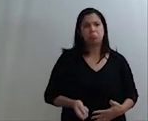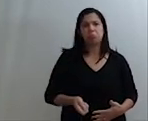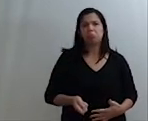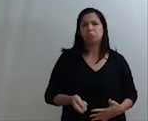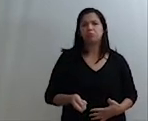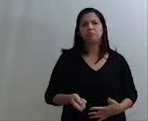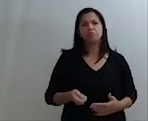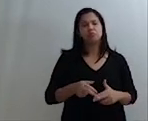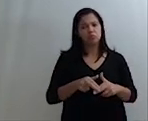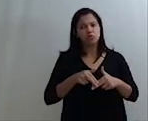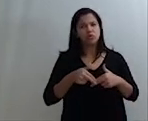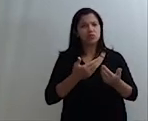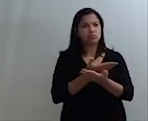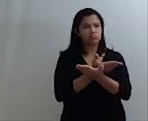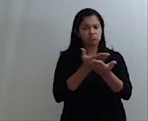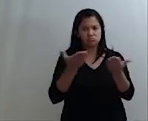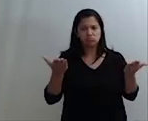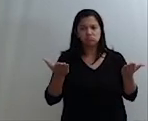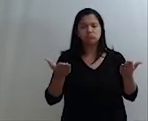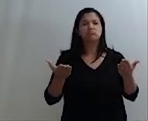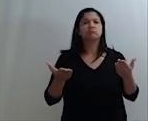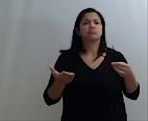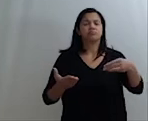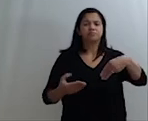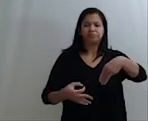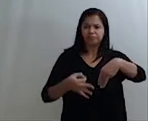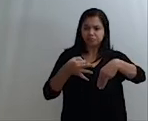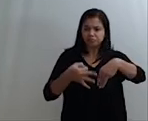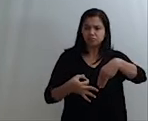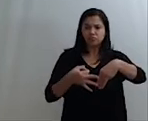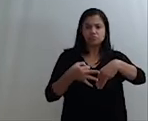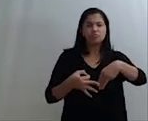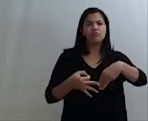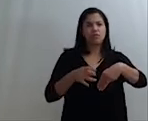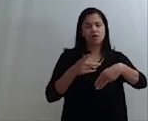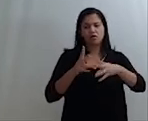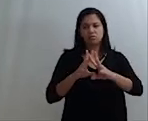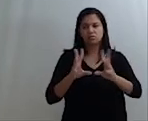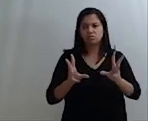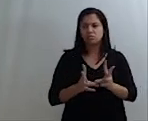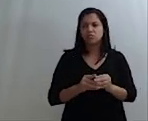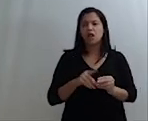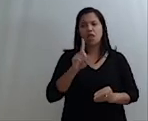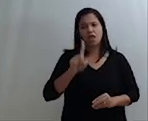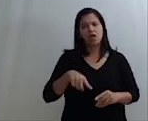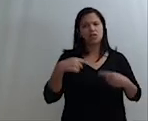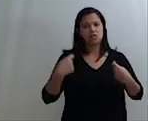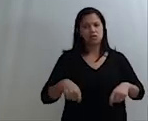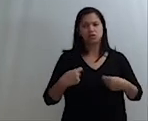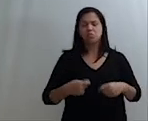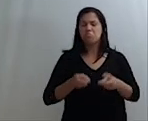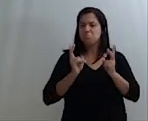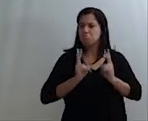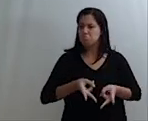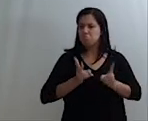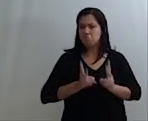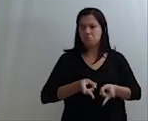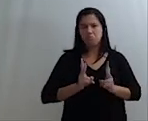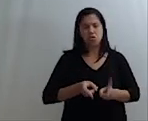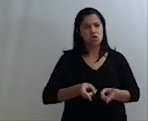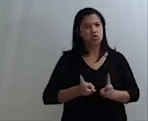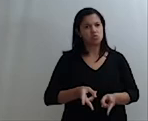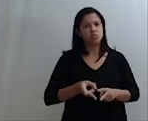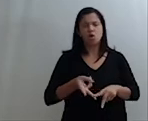senhores ministros eu vou concluir essas Breves considerações dizendo da necessidade de manesse a medida a a a